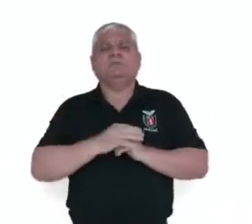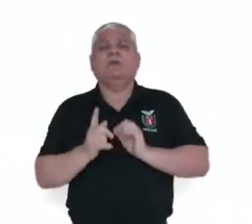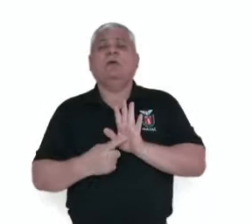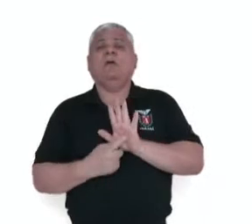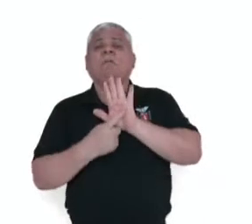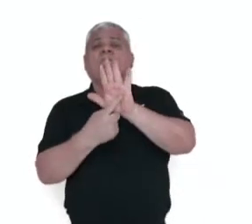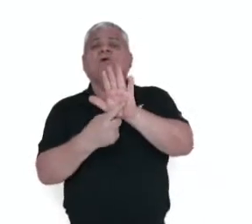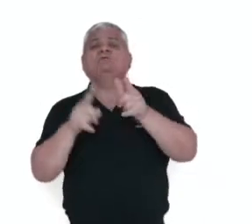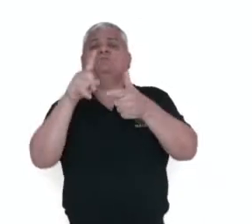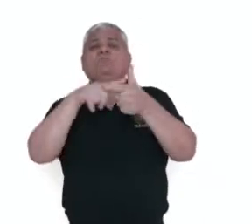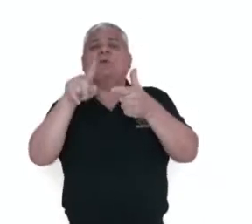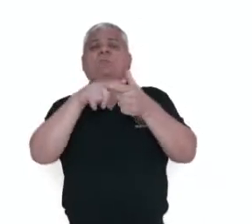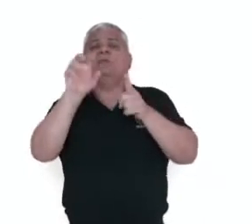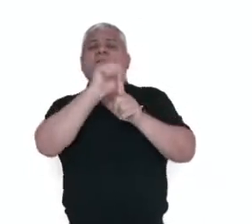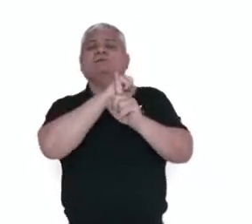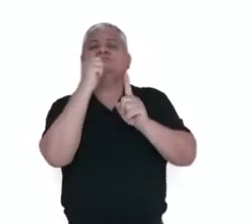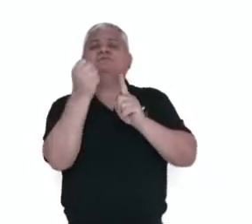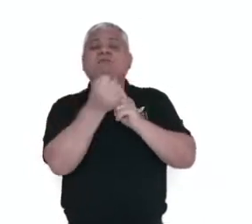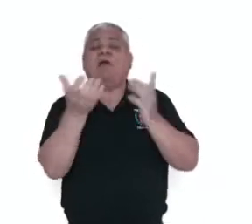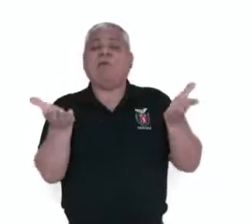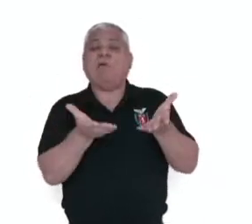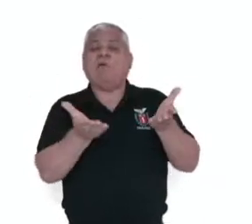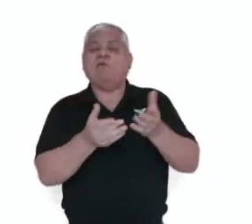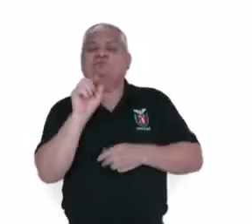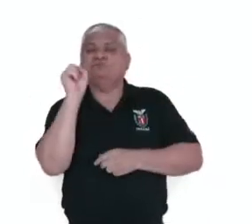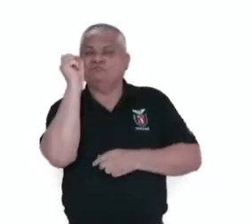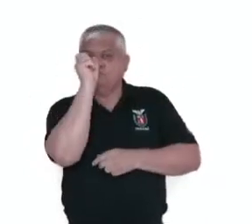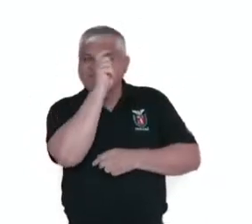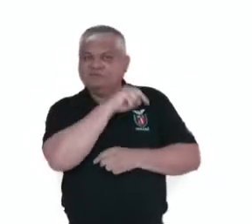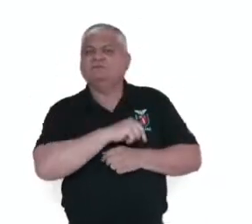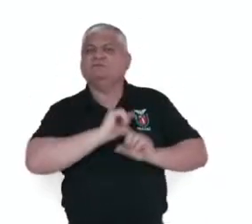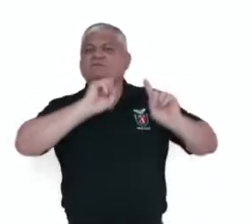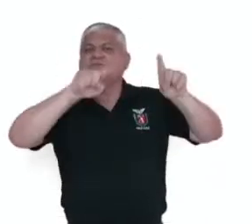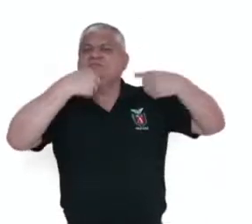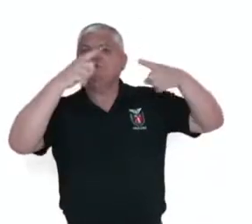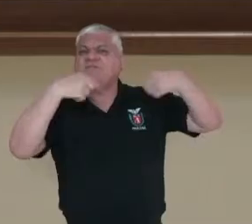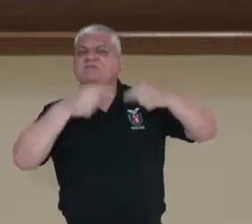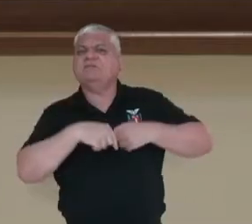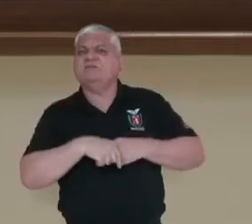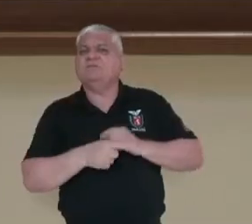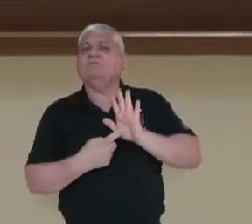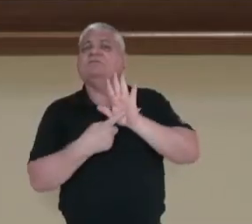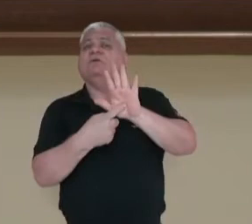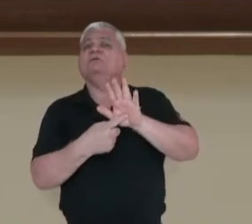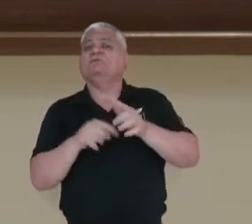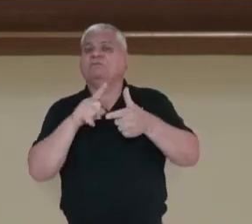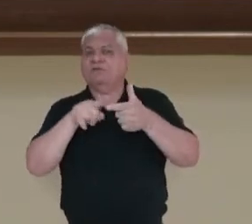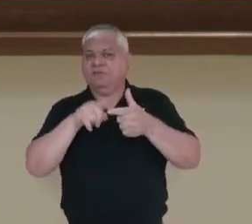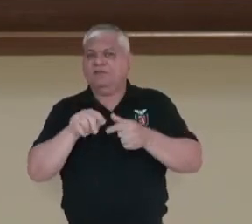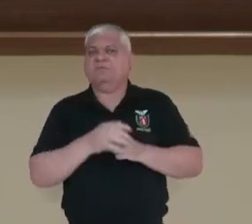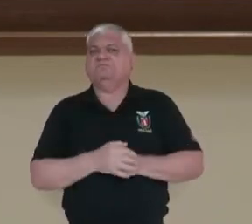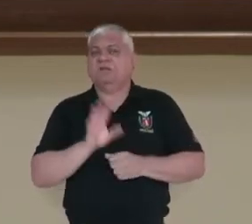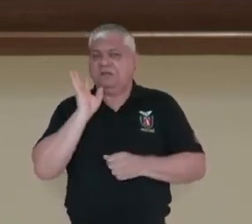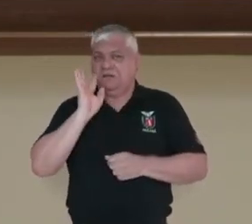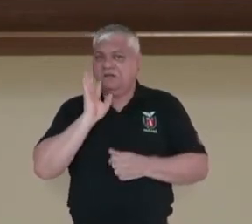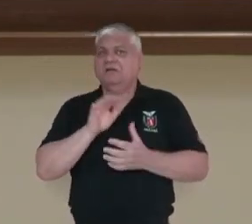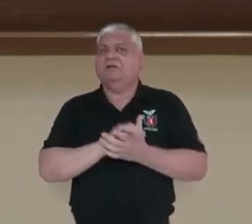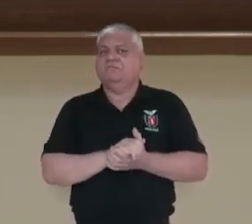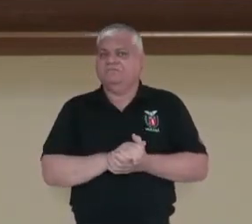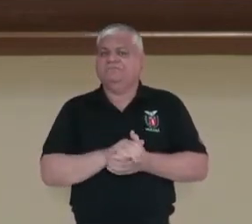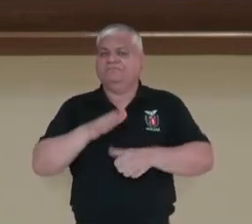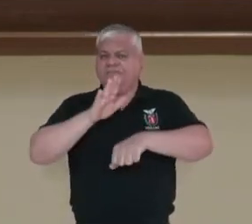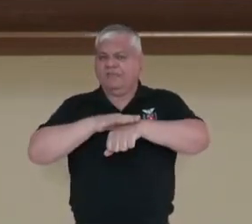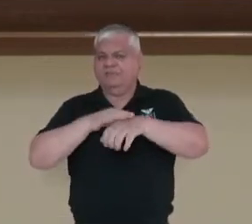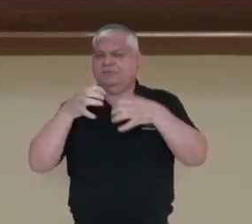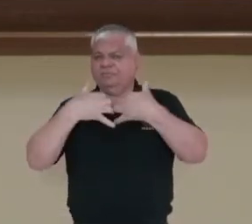você considera um desafio, sugerindo formas para superá-lo. E achei questão bacana, pessoal. Tempinho para